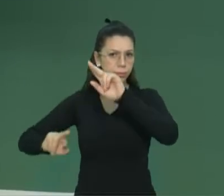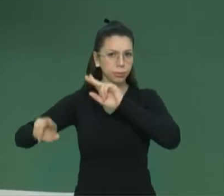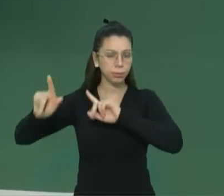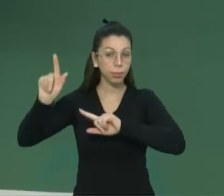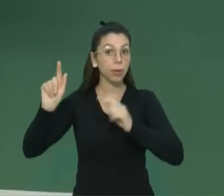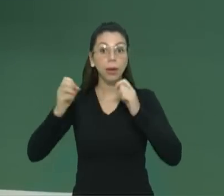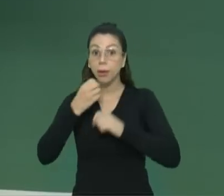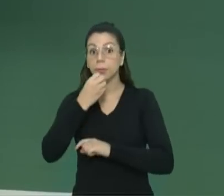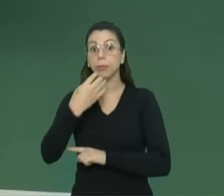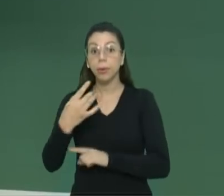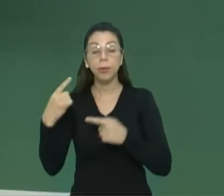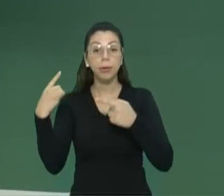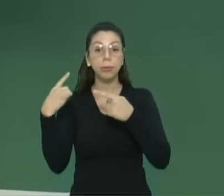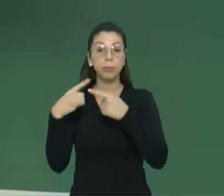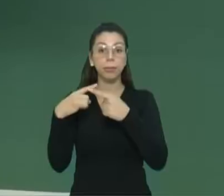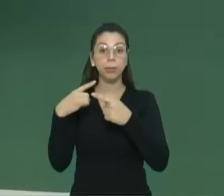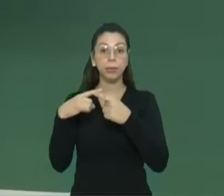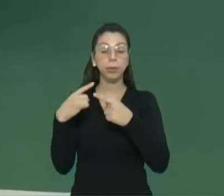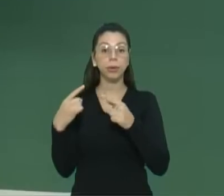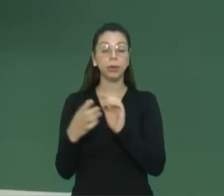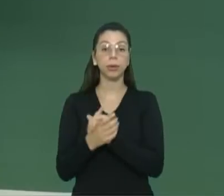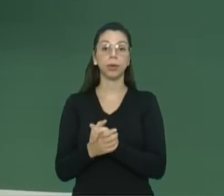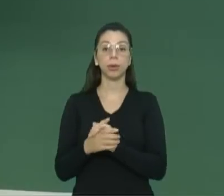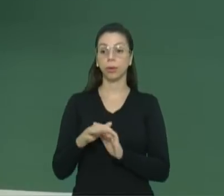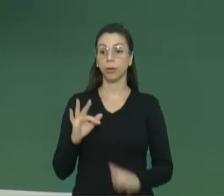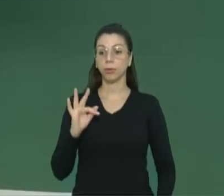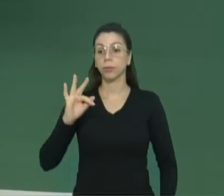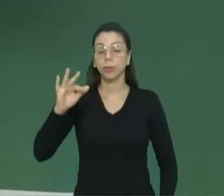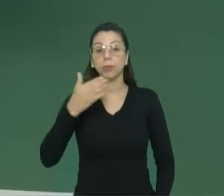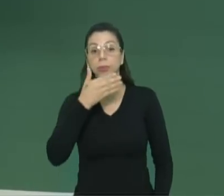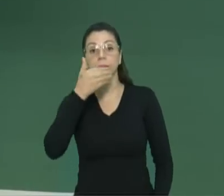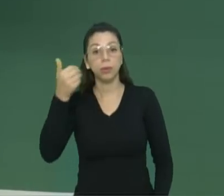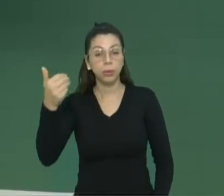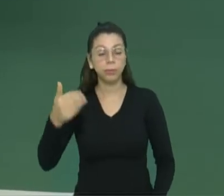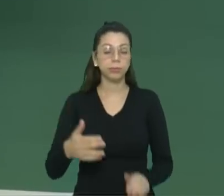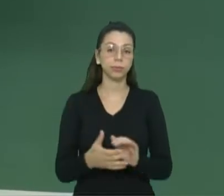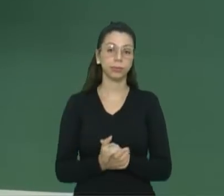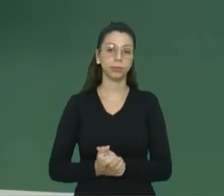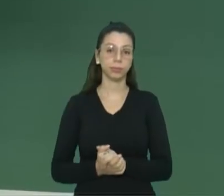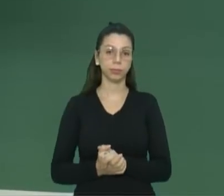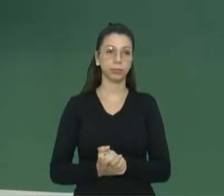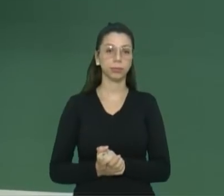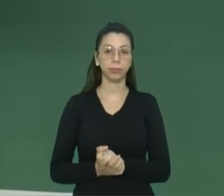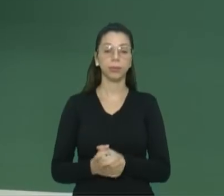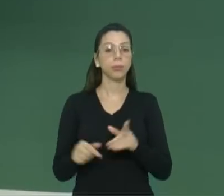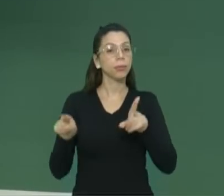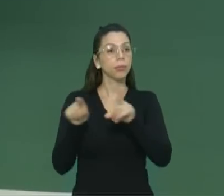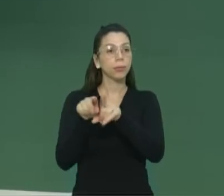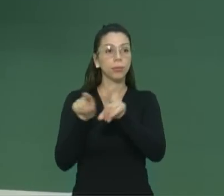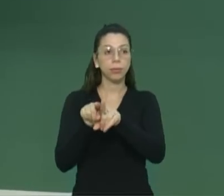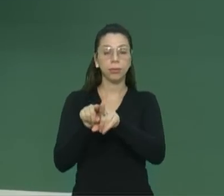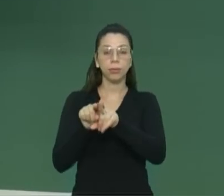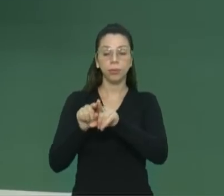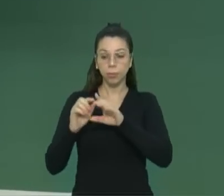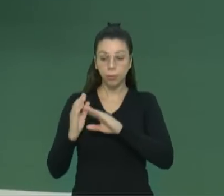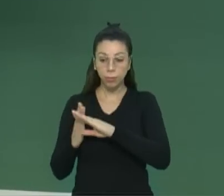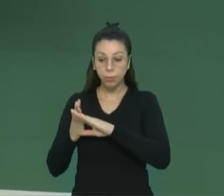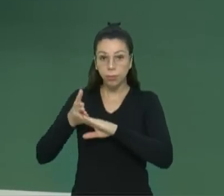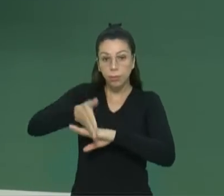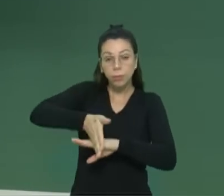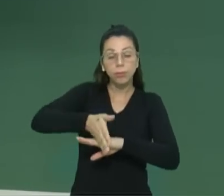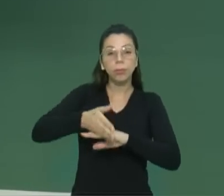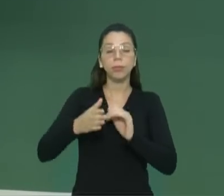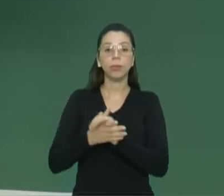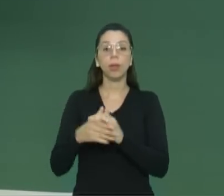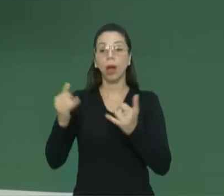muito boa, justamente para chegarmos a denominadores melhores. A abertura, ou seja, nós devemos ter acesso a todas